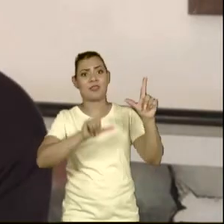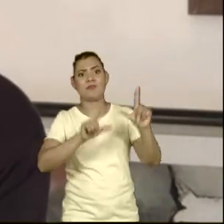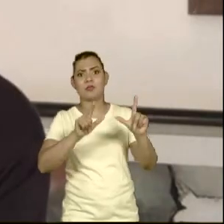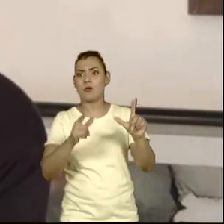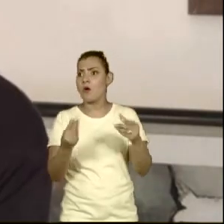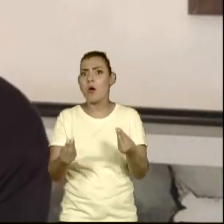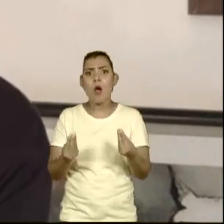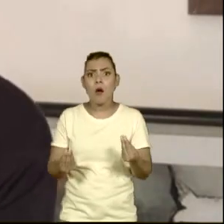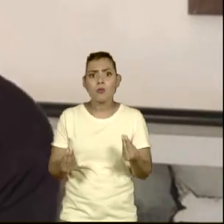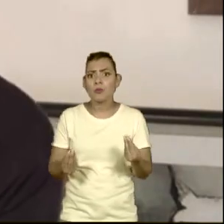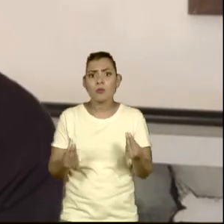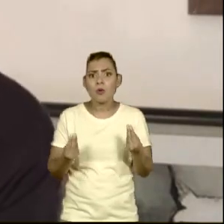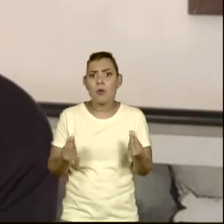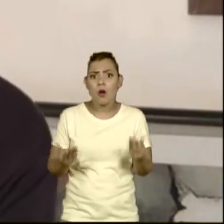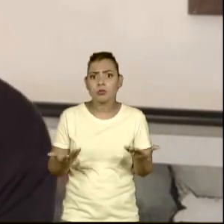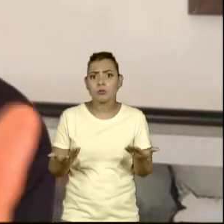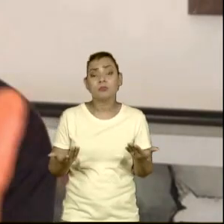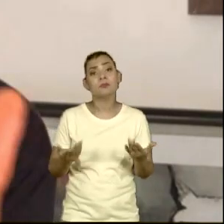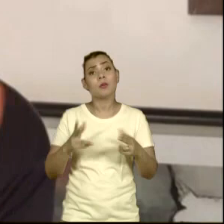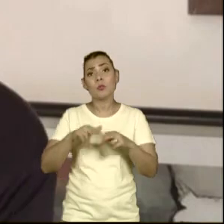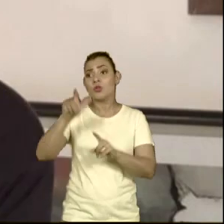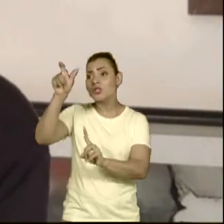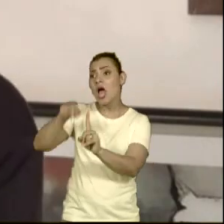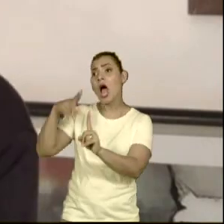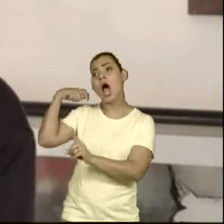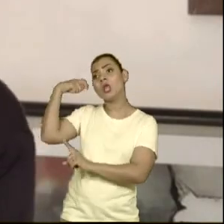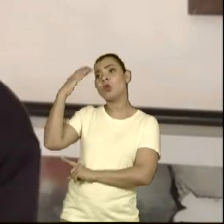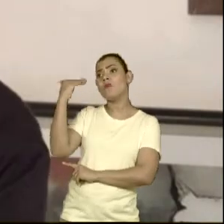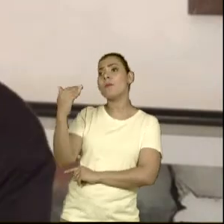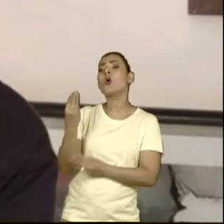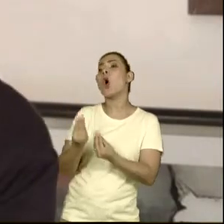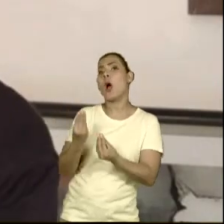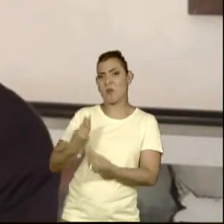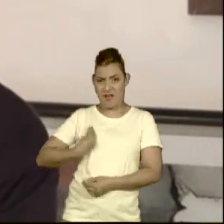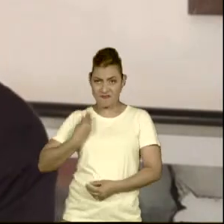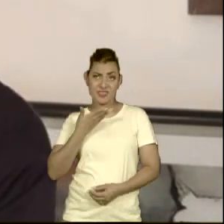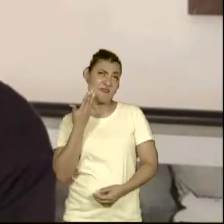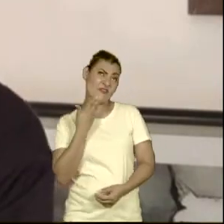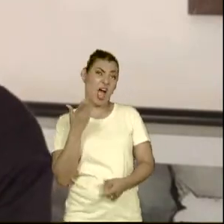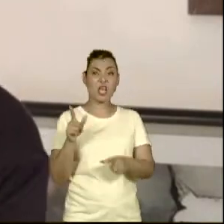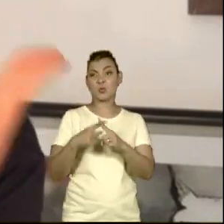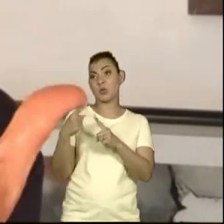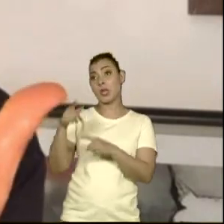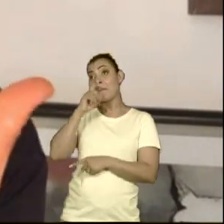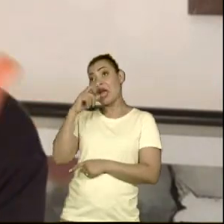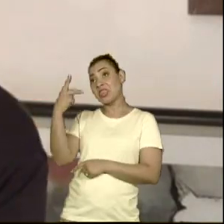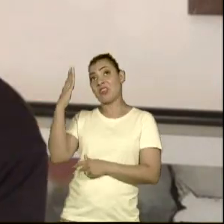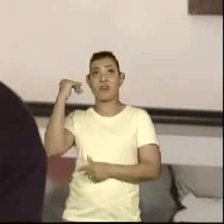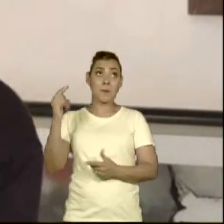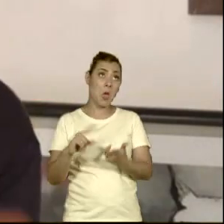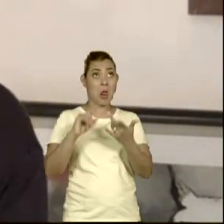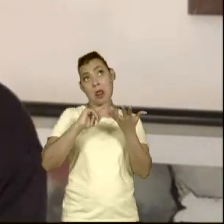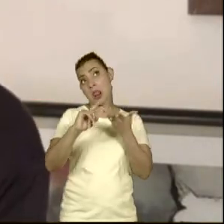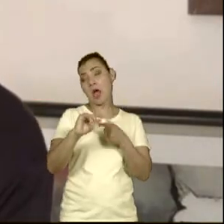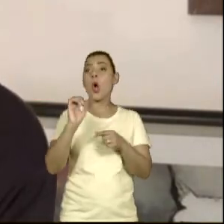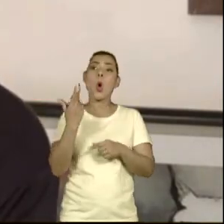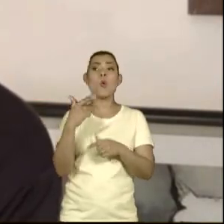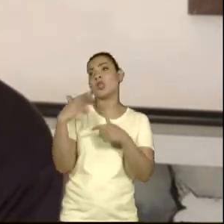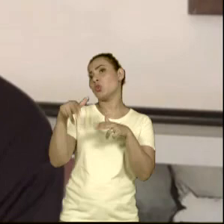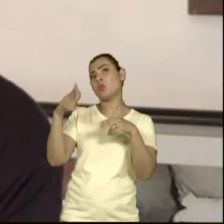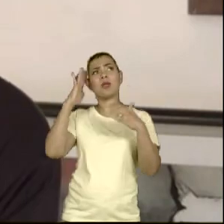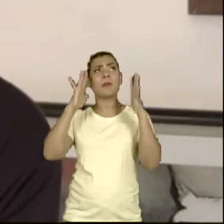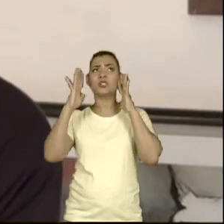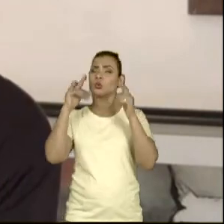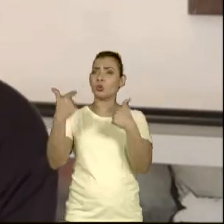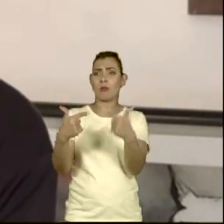como é que fulano virou um ator importante, a vida foi fácil, ele era filho de eu, ele não era, ele nunca pensou em trabalhar